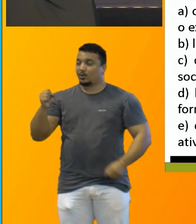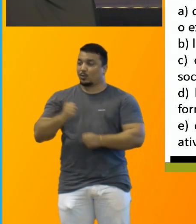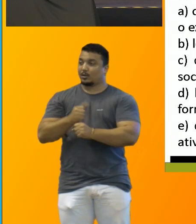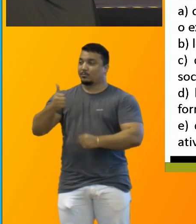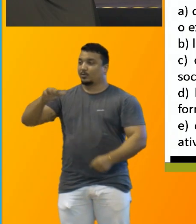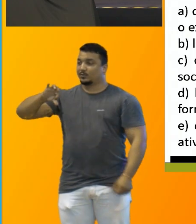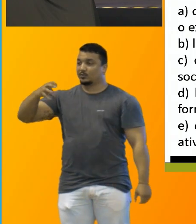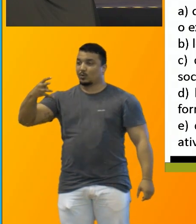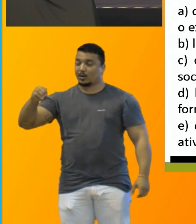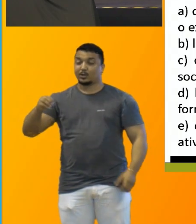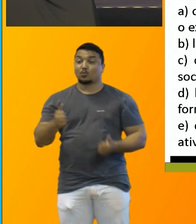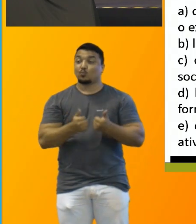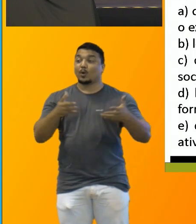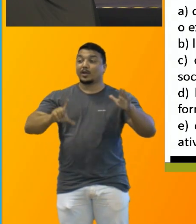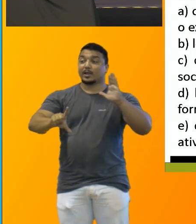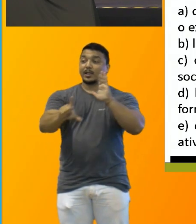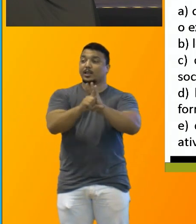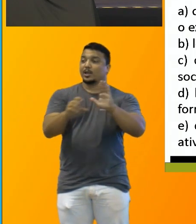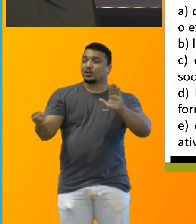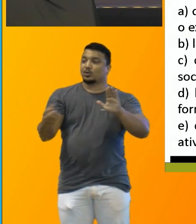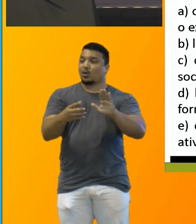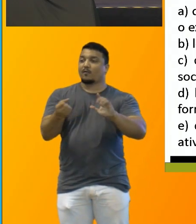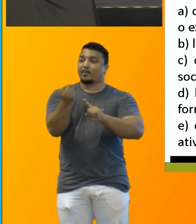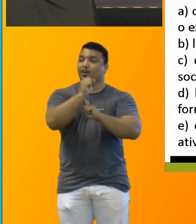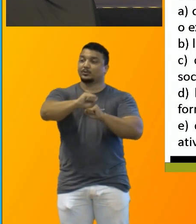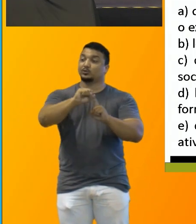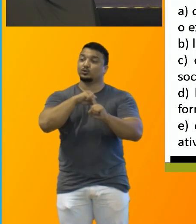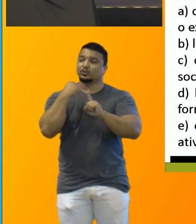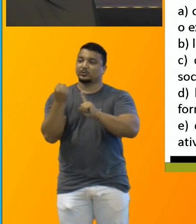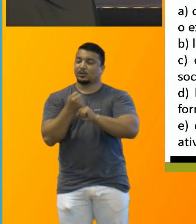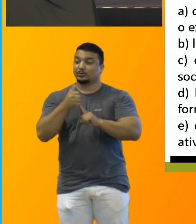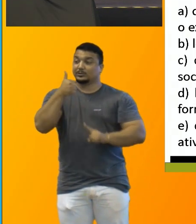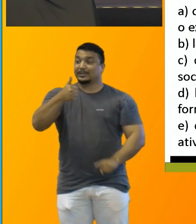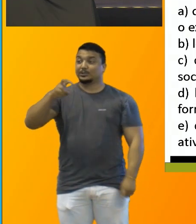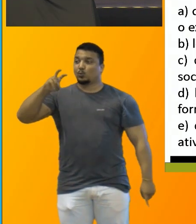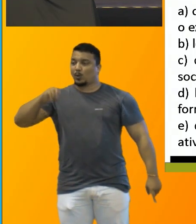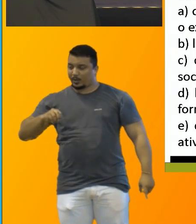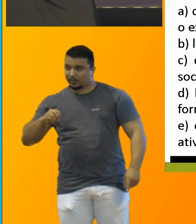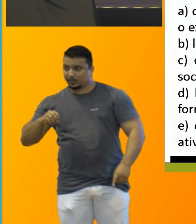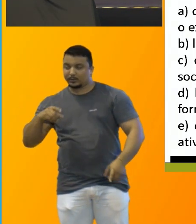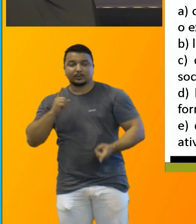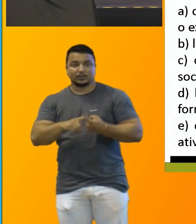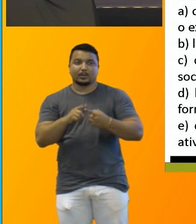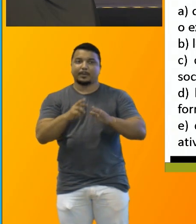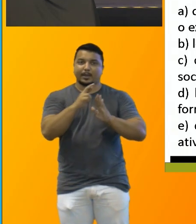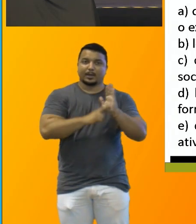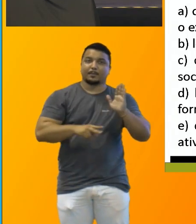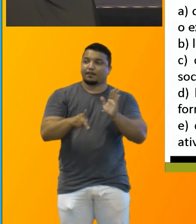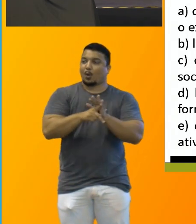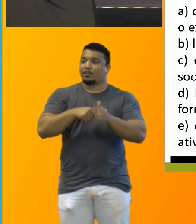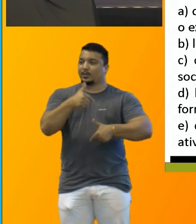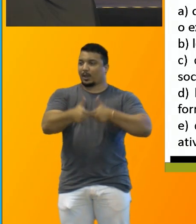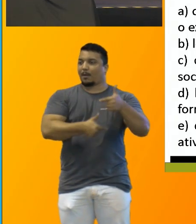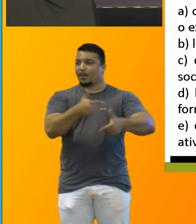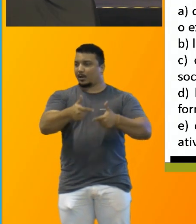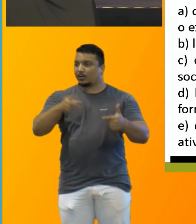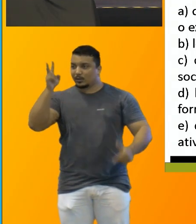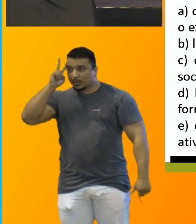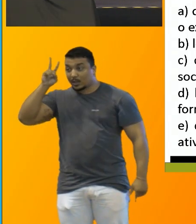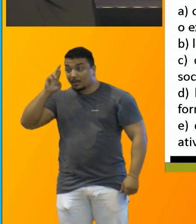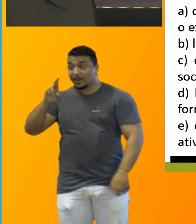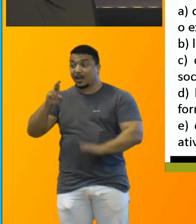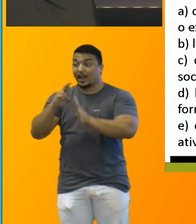de 150 leis novas de proteção social e de regulamentação do trabalho. Lembra a palavra que eu